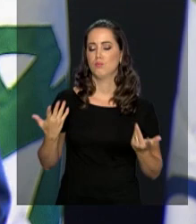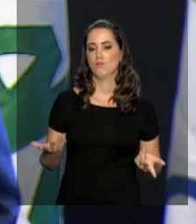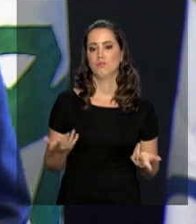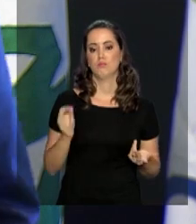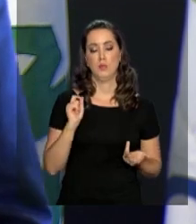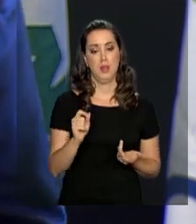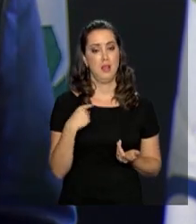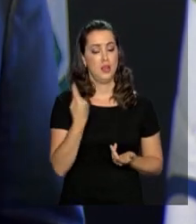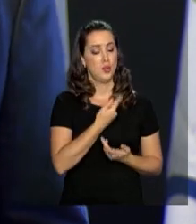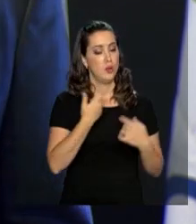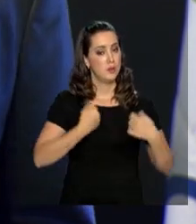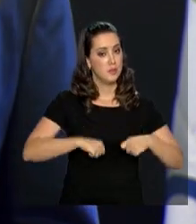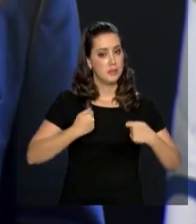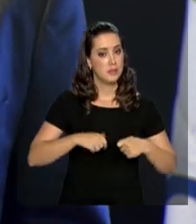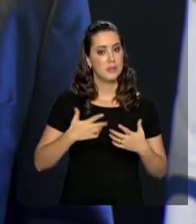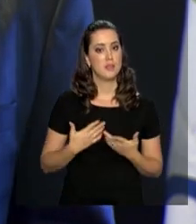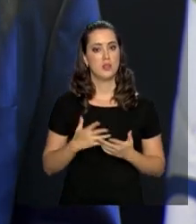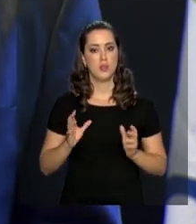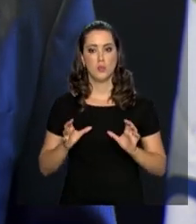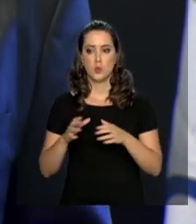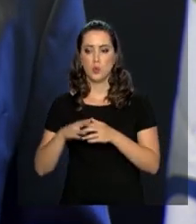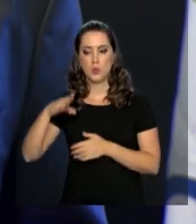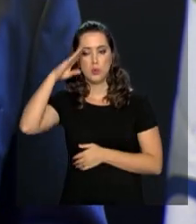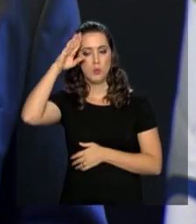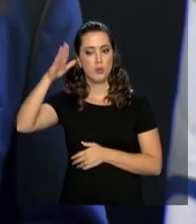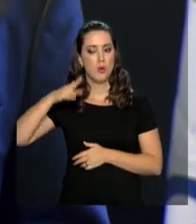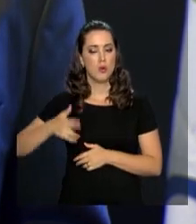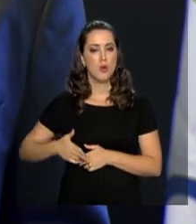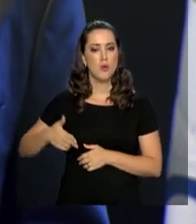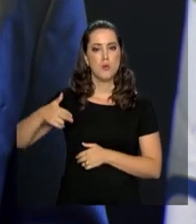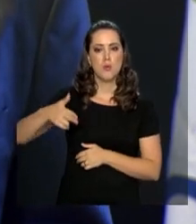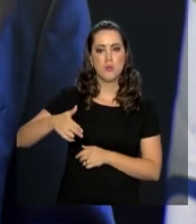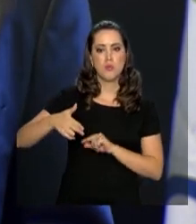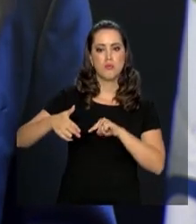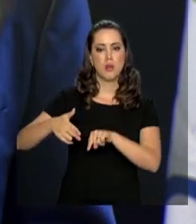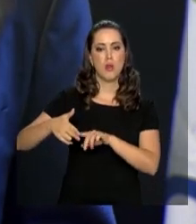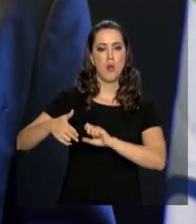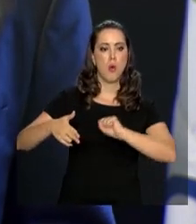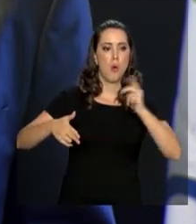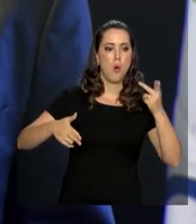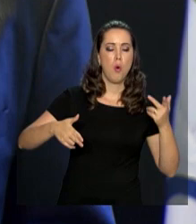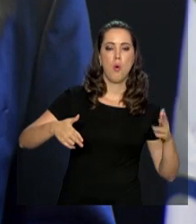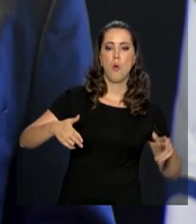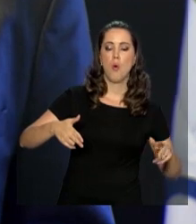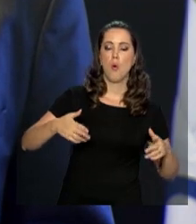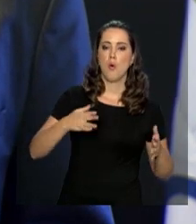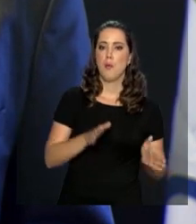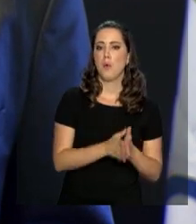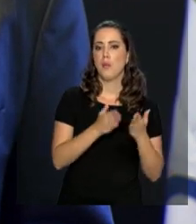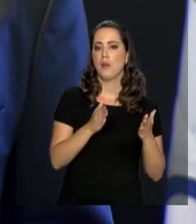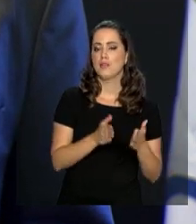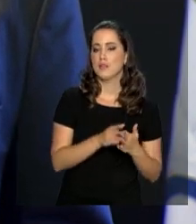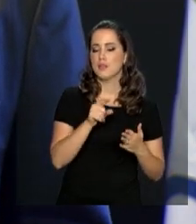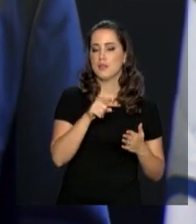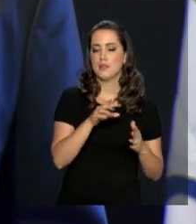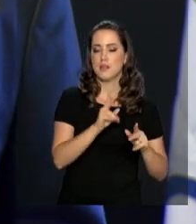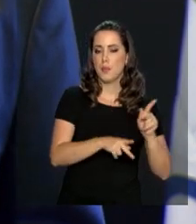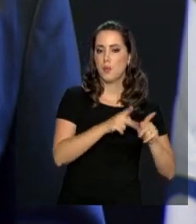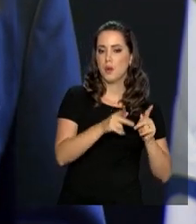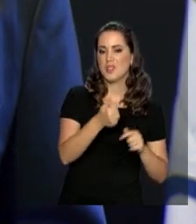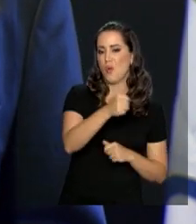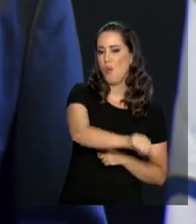vamos ter uma força armada potente ea população sendo mal atendida então